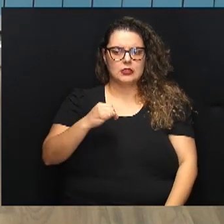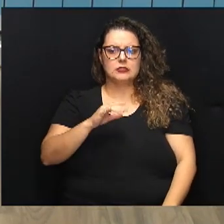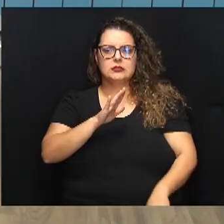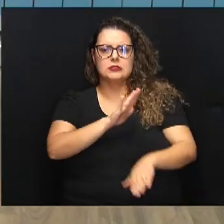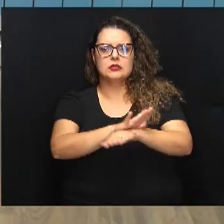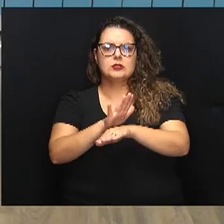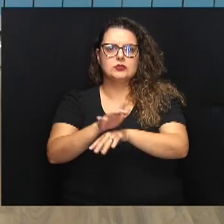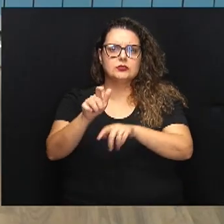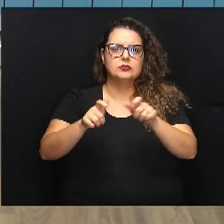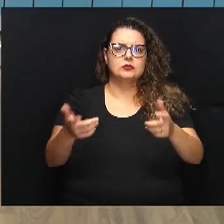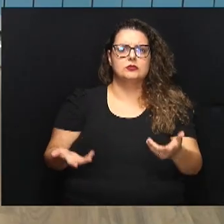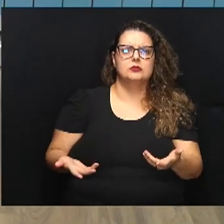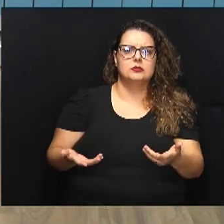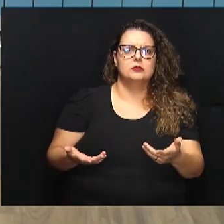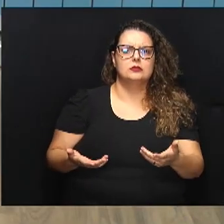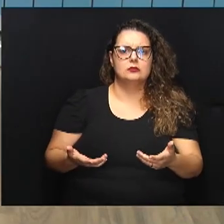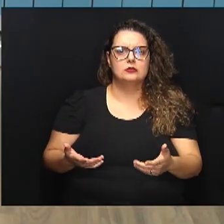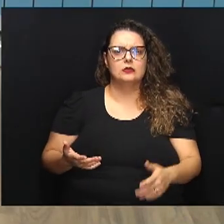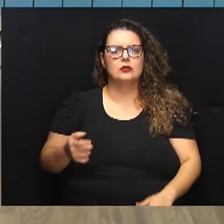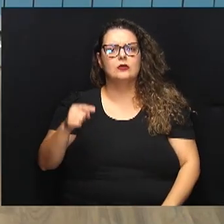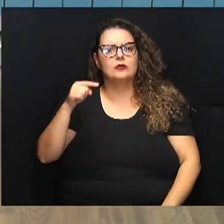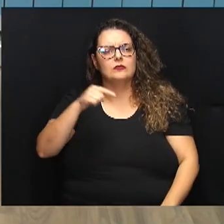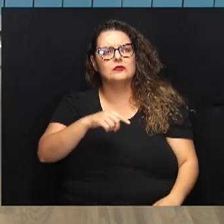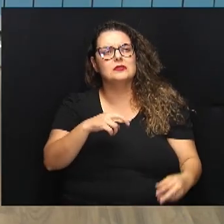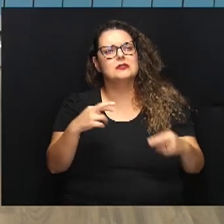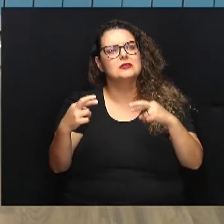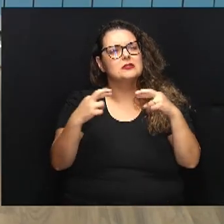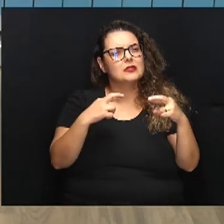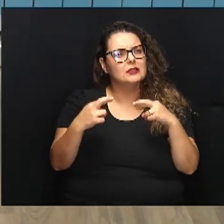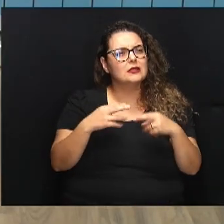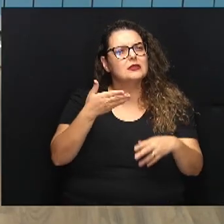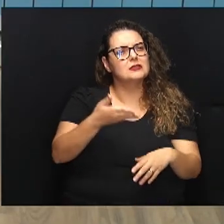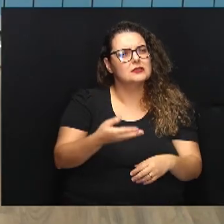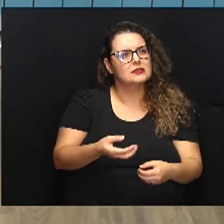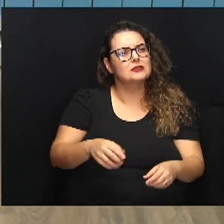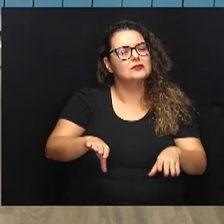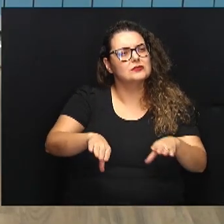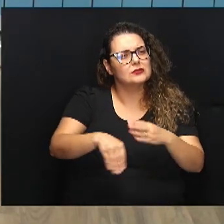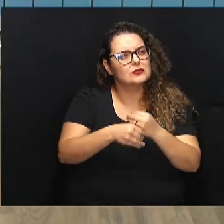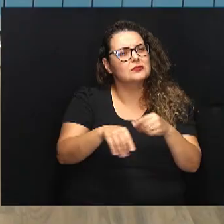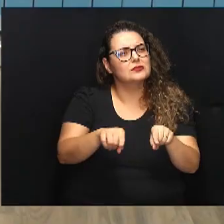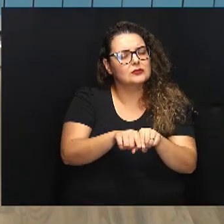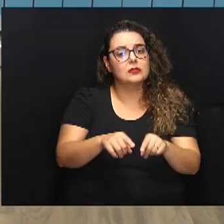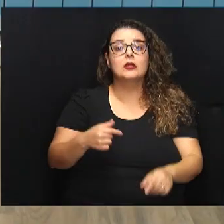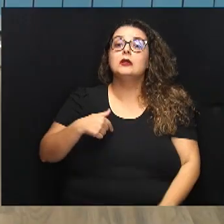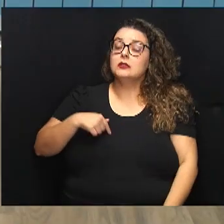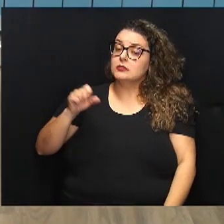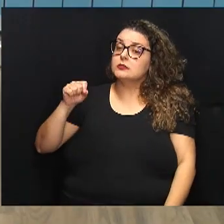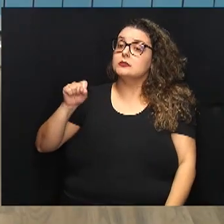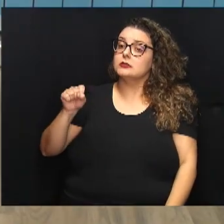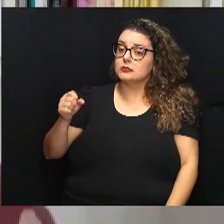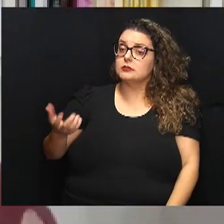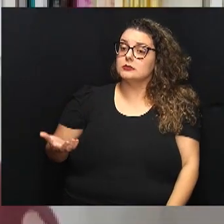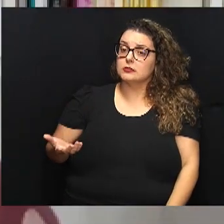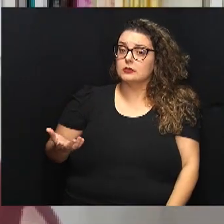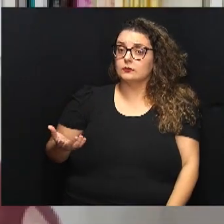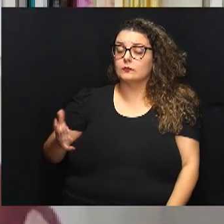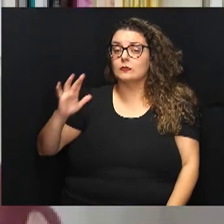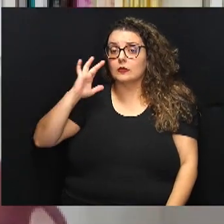tantas pessoas, isso, aquilo, você leva isso em consideração também? Eu levo, sim. Eu acho